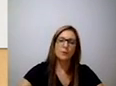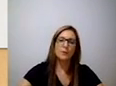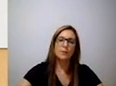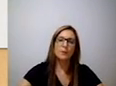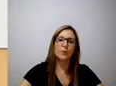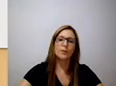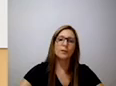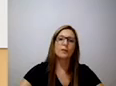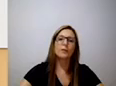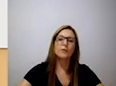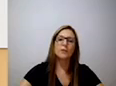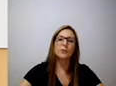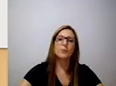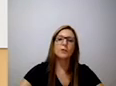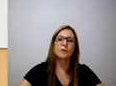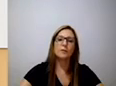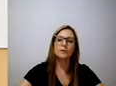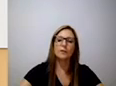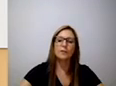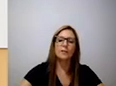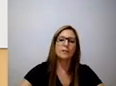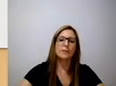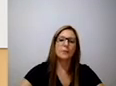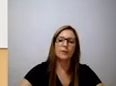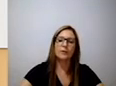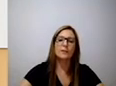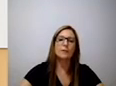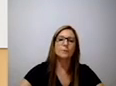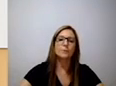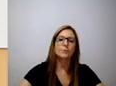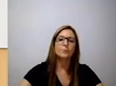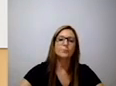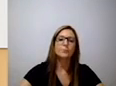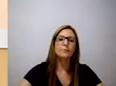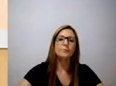mesmo assim, pode ser que não seja possível, fazer essa prevenção.